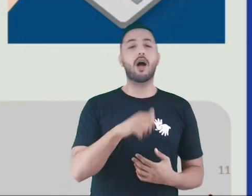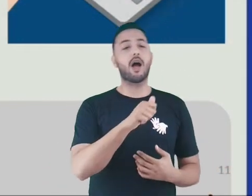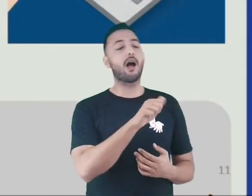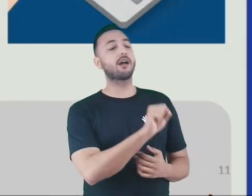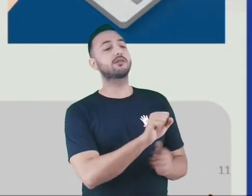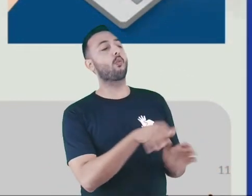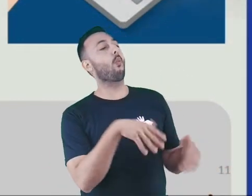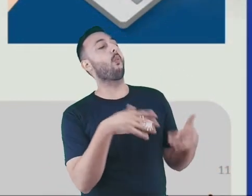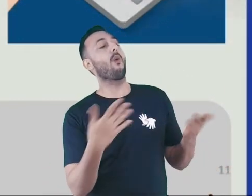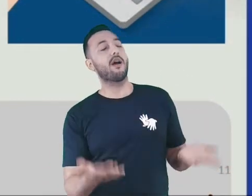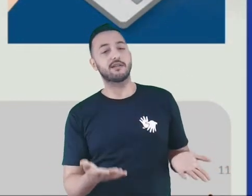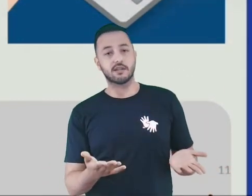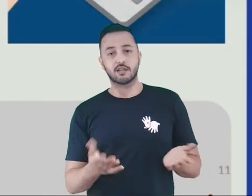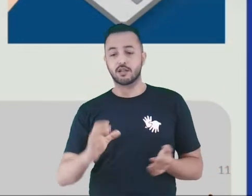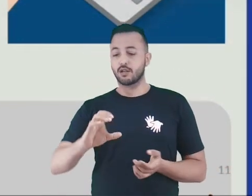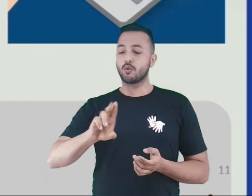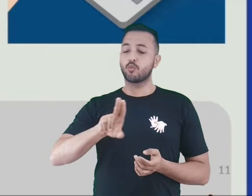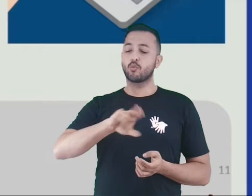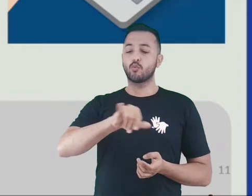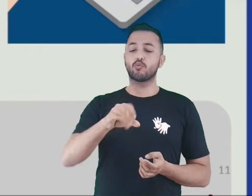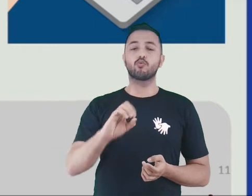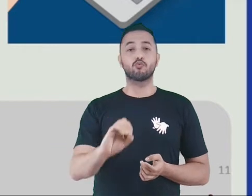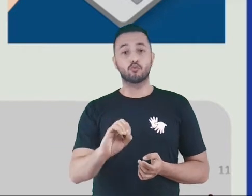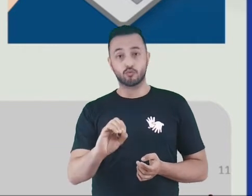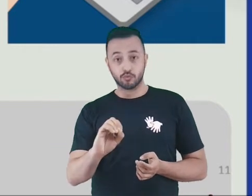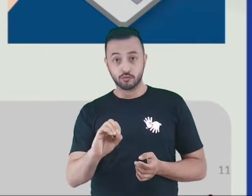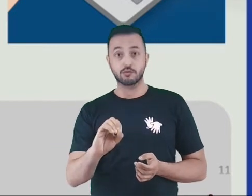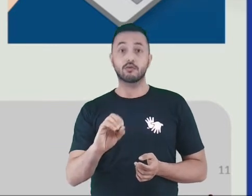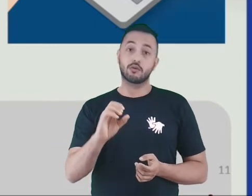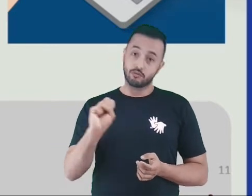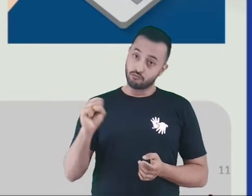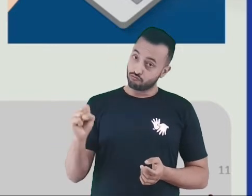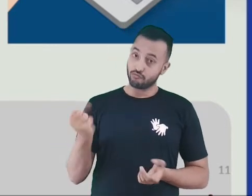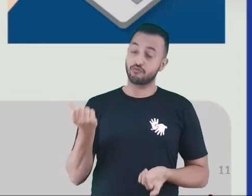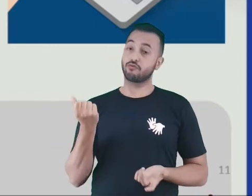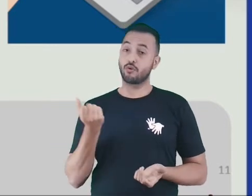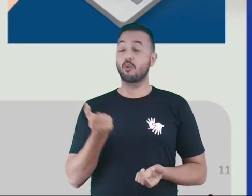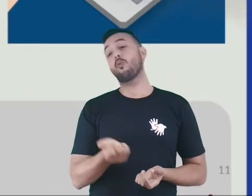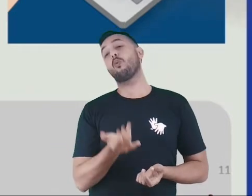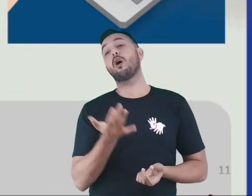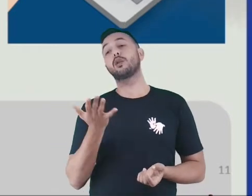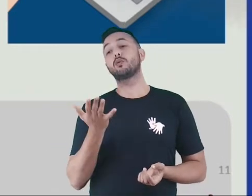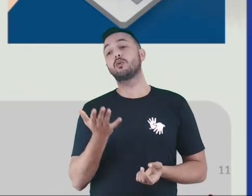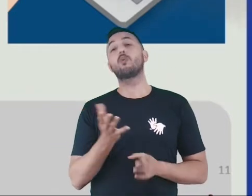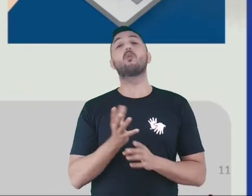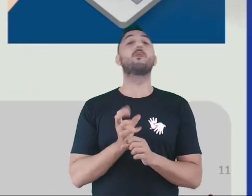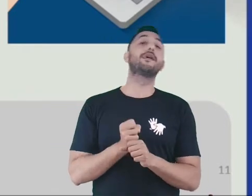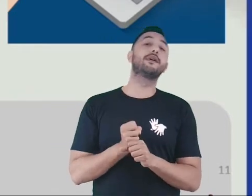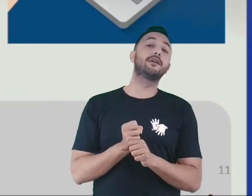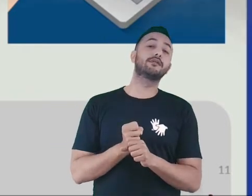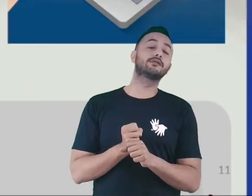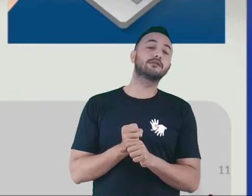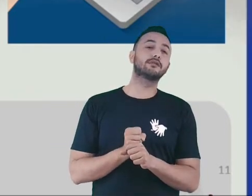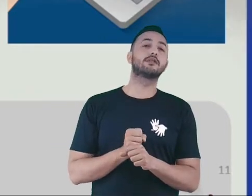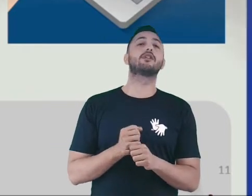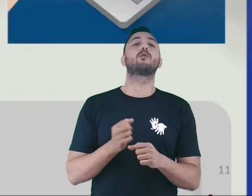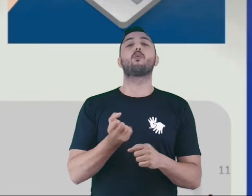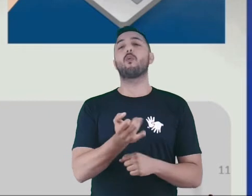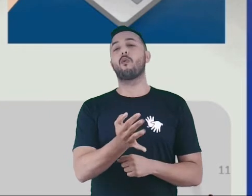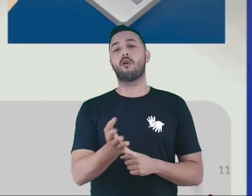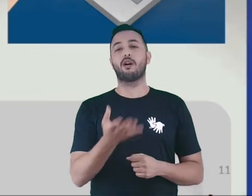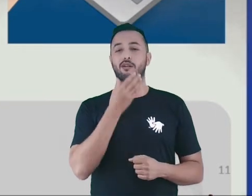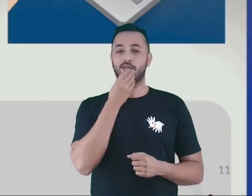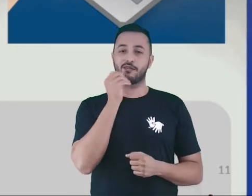quais, cujo, cuja, cujas, quanto, quanta, quantos e